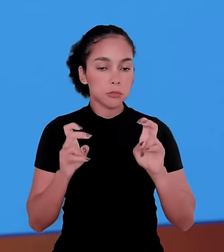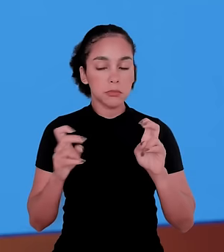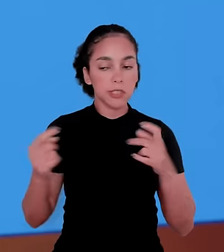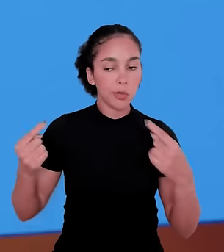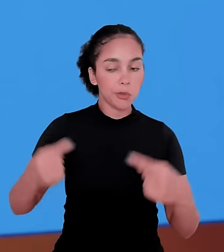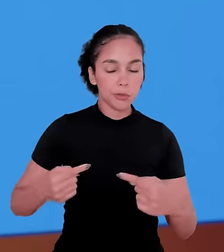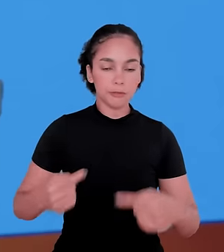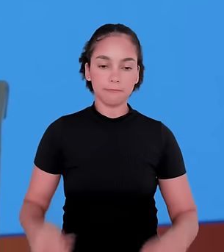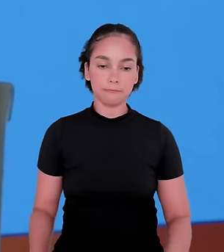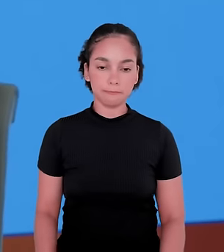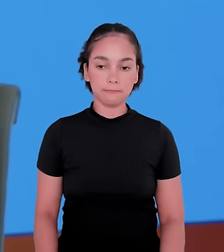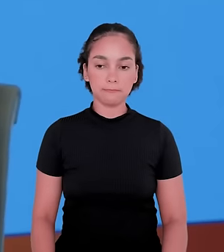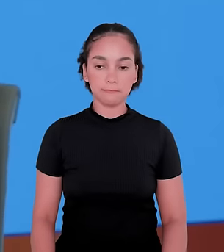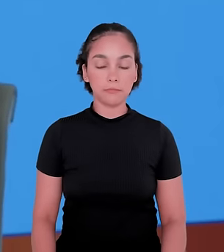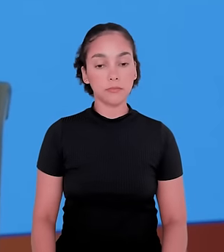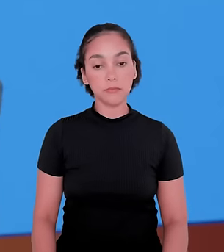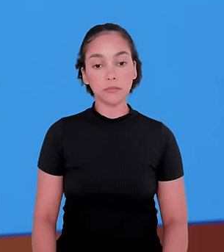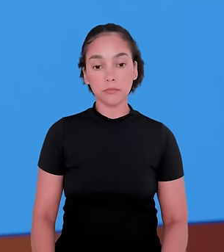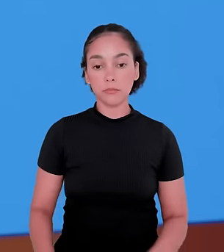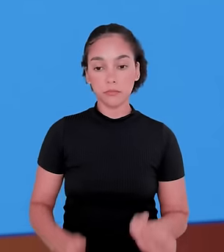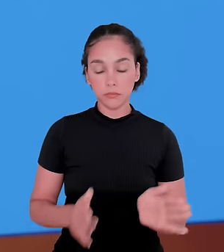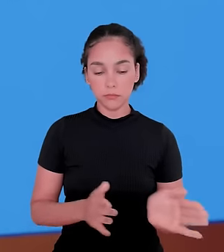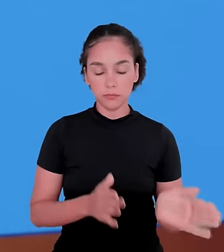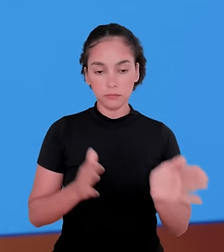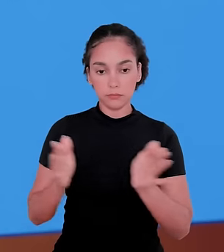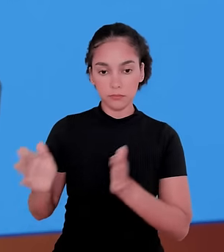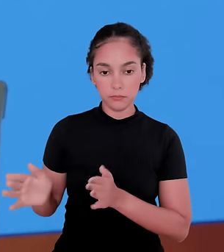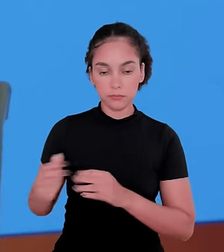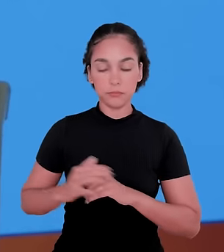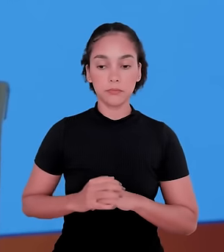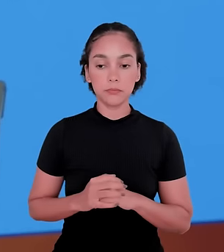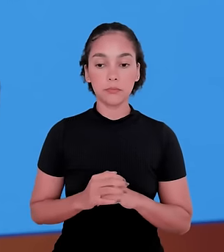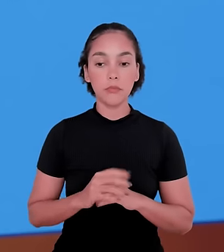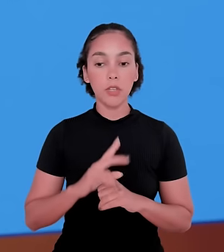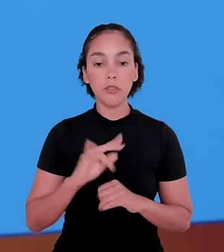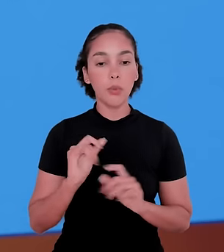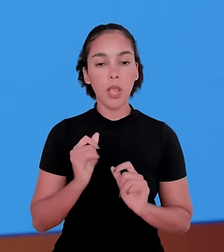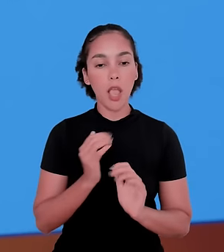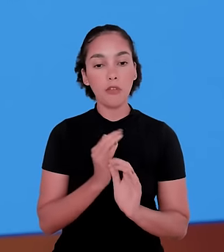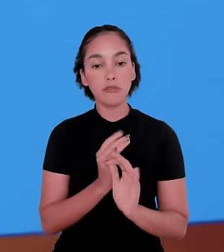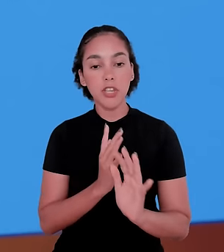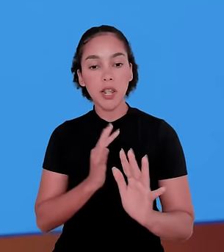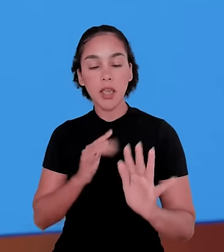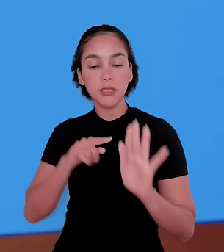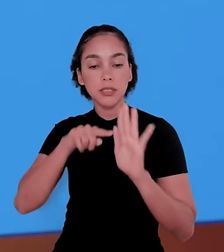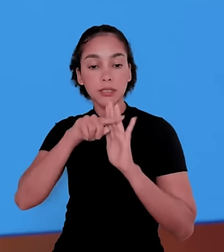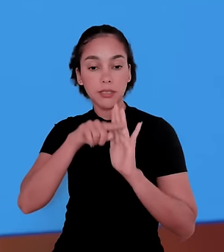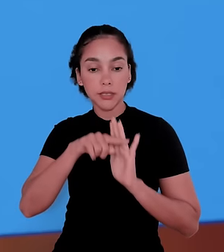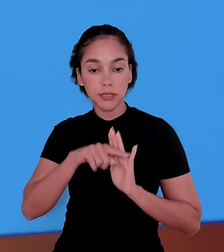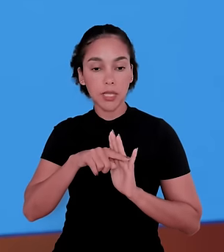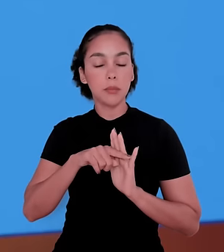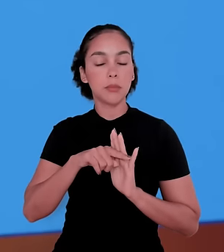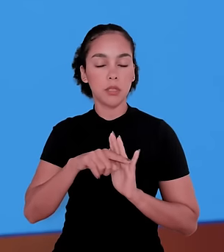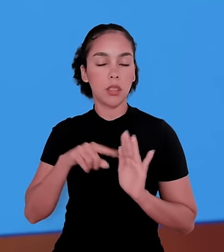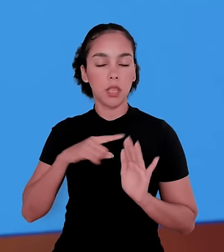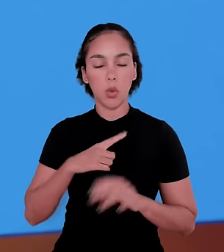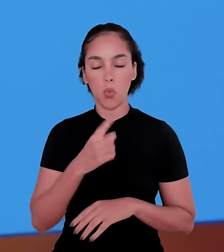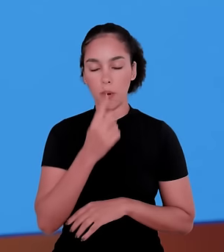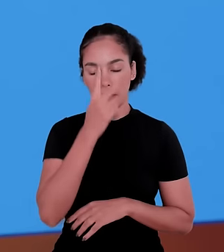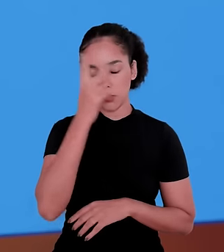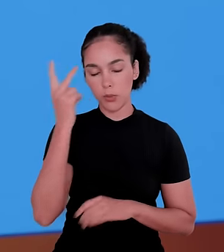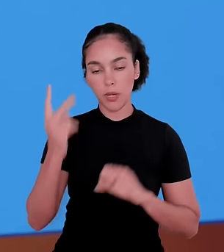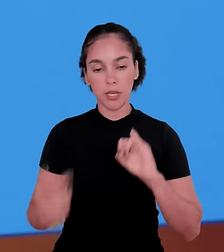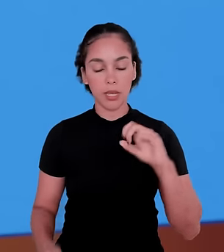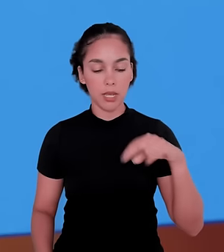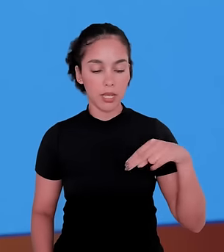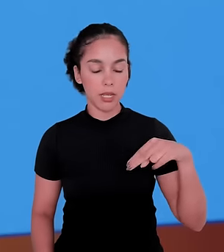oposição tá passar desse prazo Ela vai para pra fila de exame propriamente dito que vai ter uma pessoa do INPI que